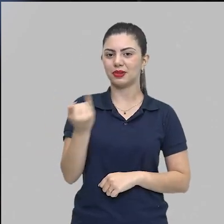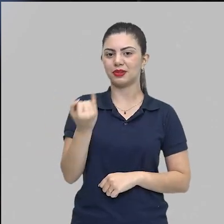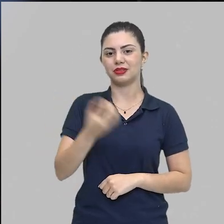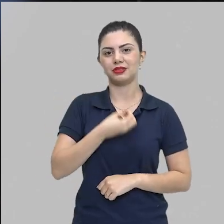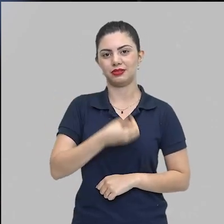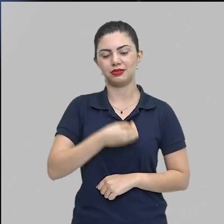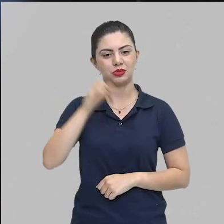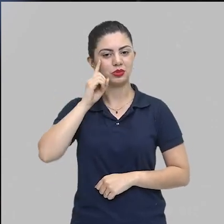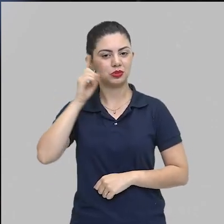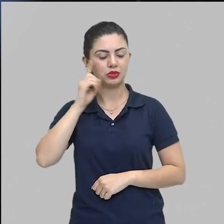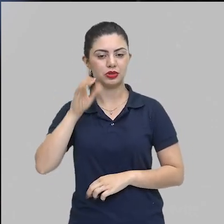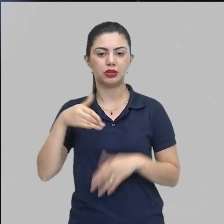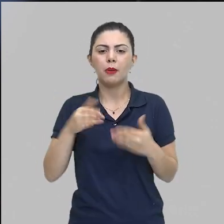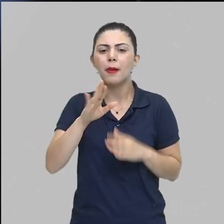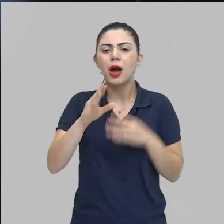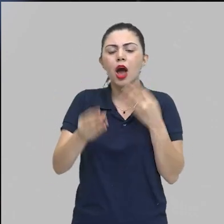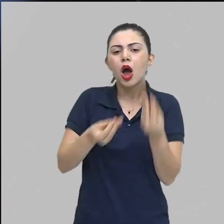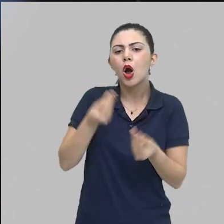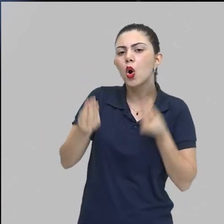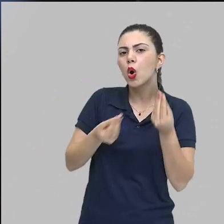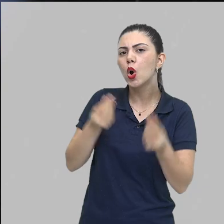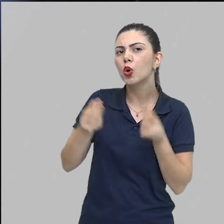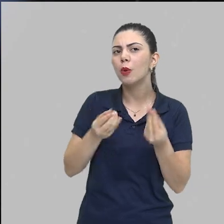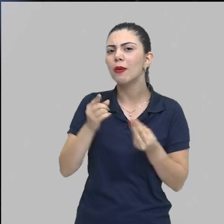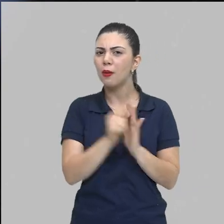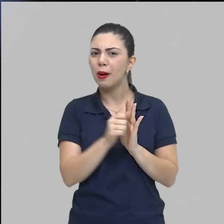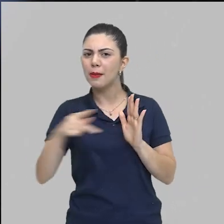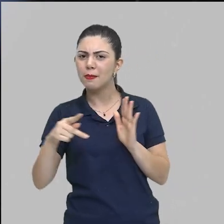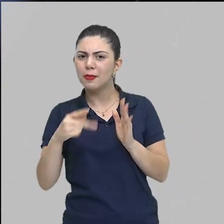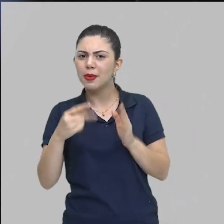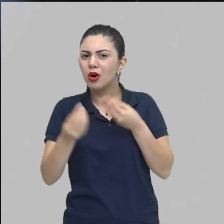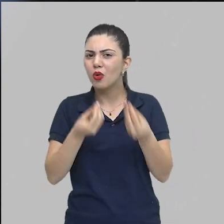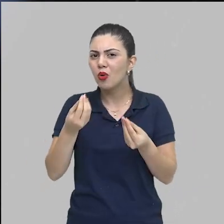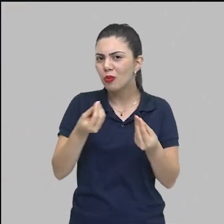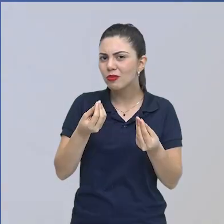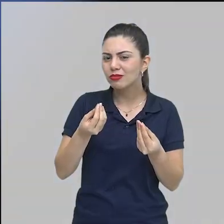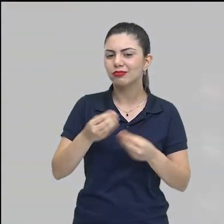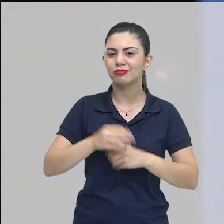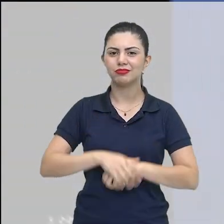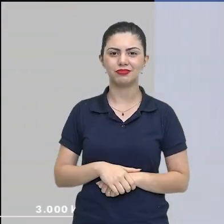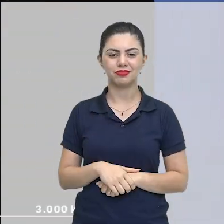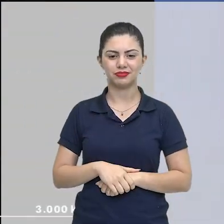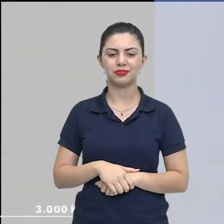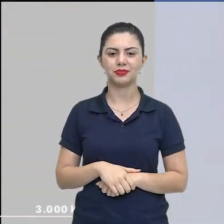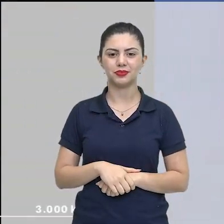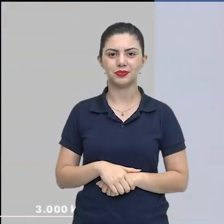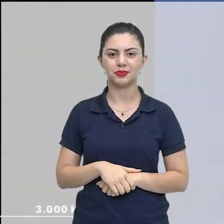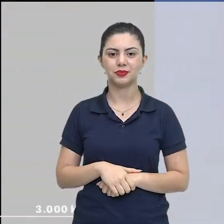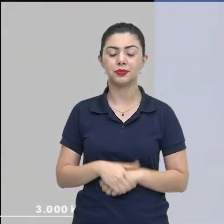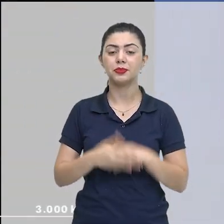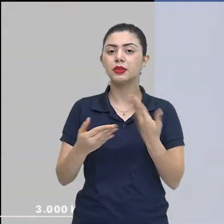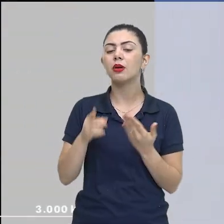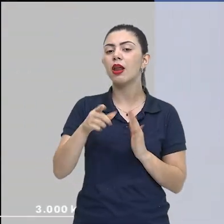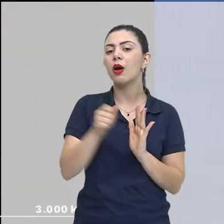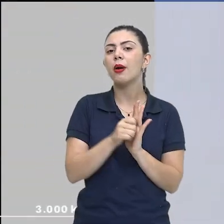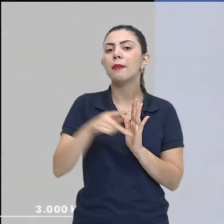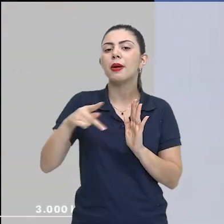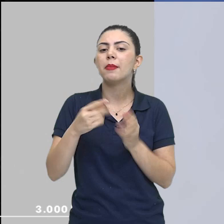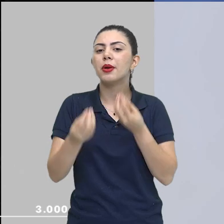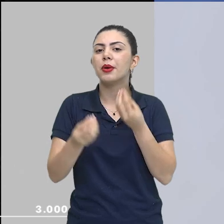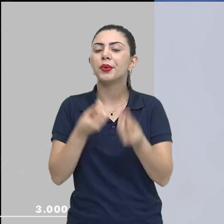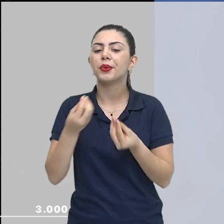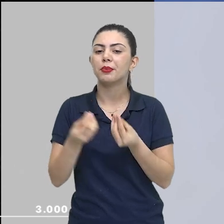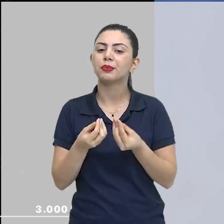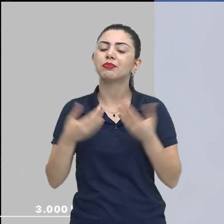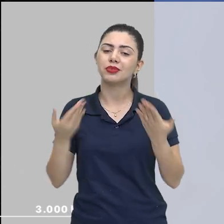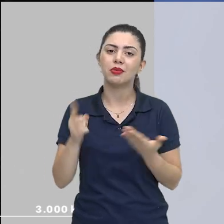beleza? Então, vamos ter uma ideia de como funciona esse aplicativo do Google, beleza? Então, o que consiste o aplicativo? Nada mais é que de